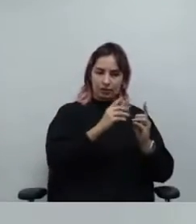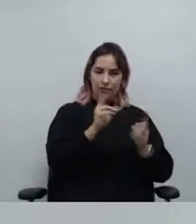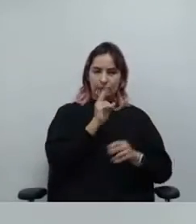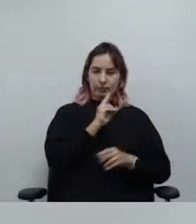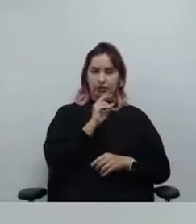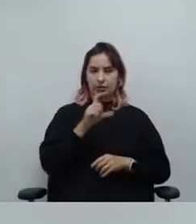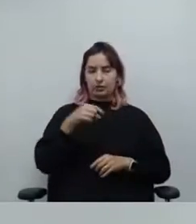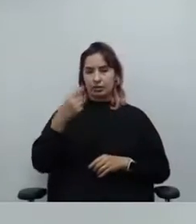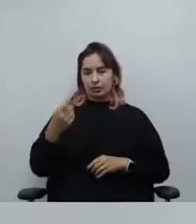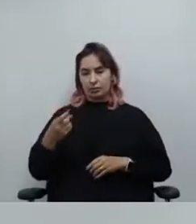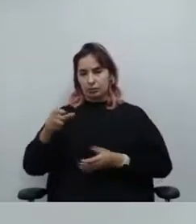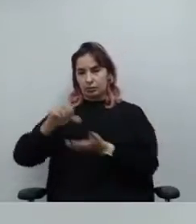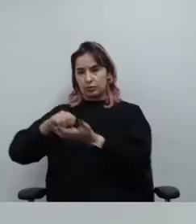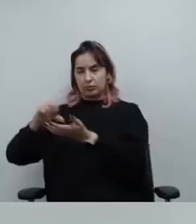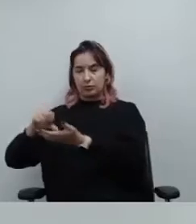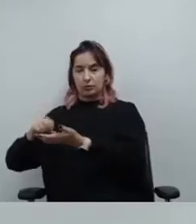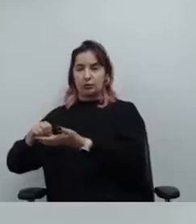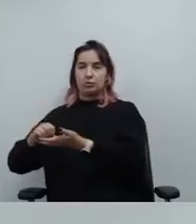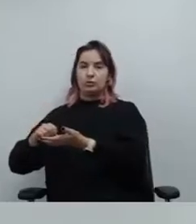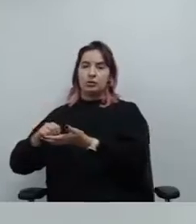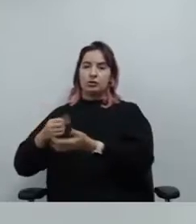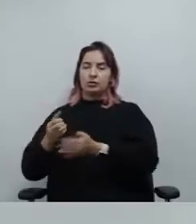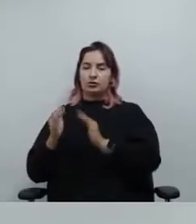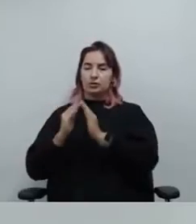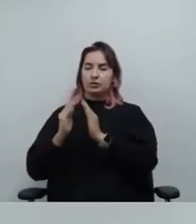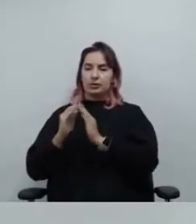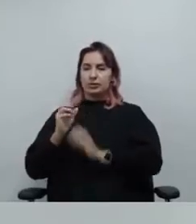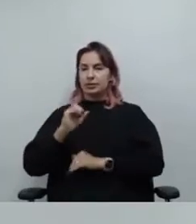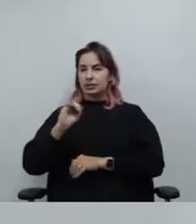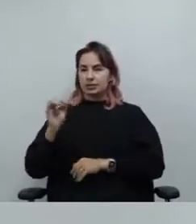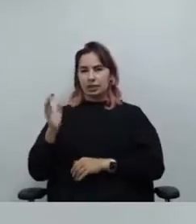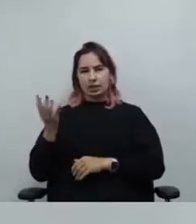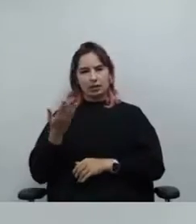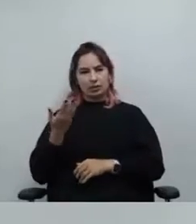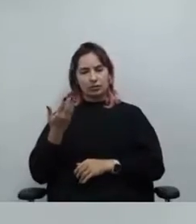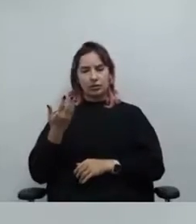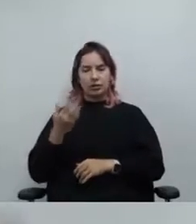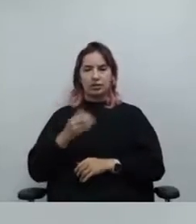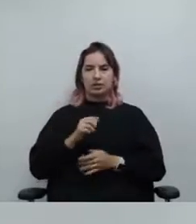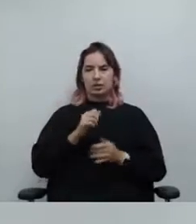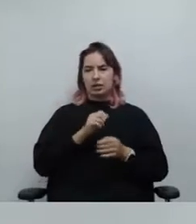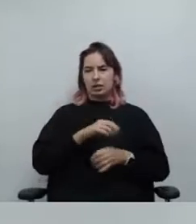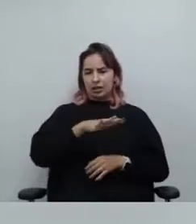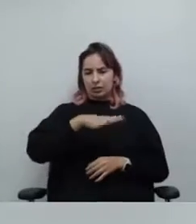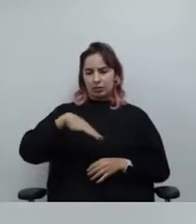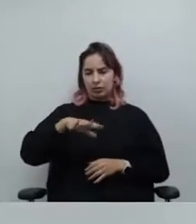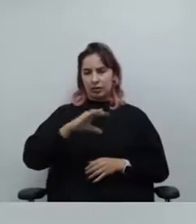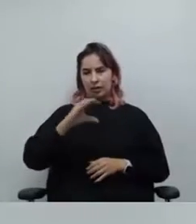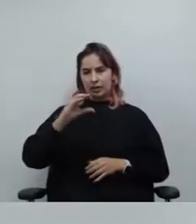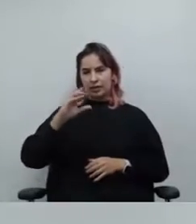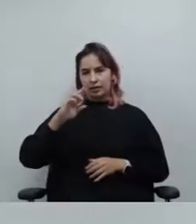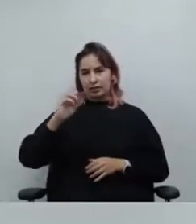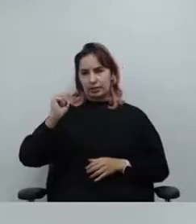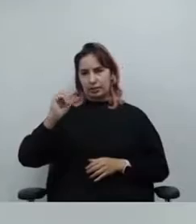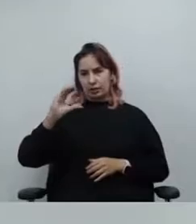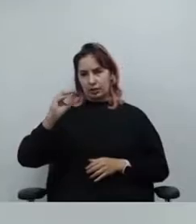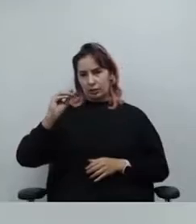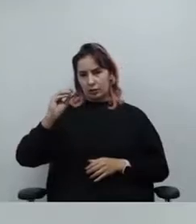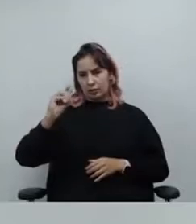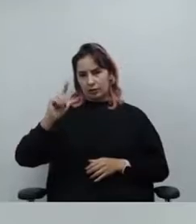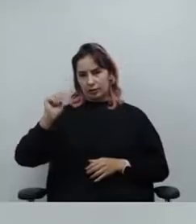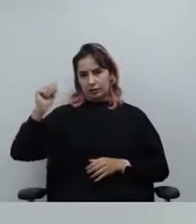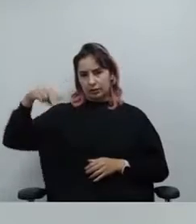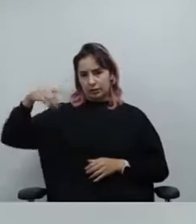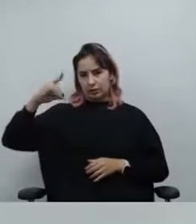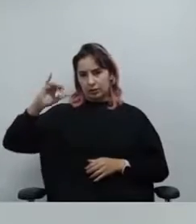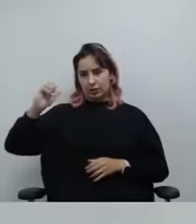cargo do núcleo de habitação, mas em todos os momentos, quando acontece alguma coisa na Cracolândia, seja agora na Operação Escudo, verão, o núcleo precisa parar todas